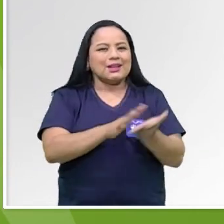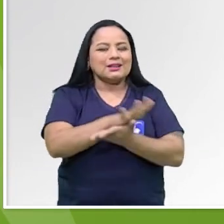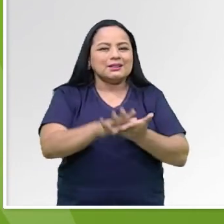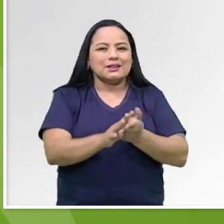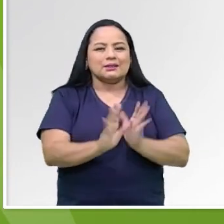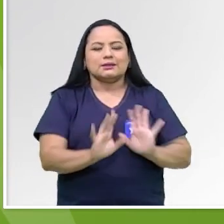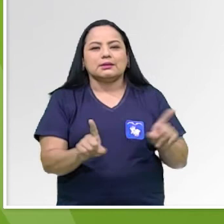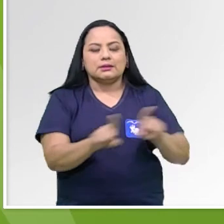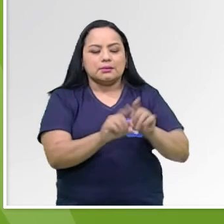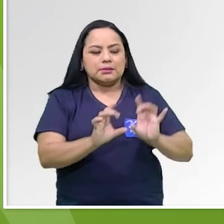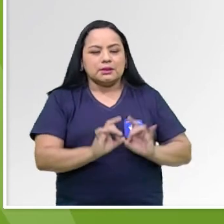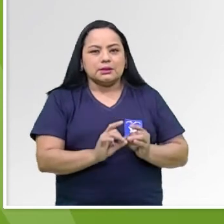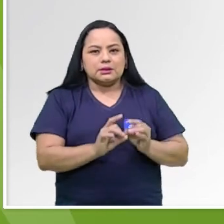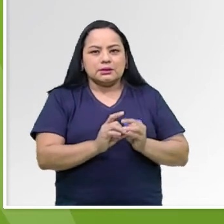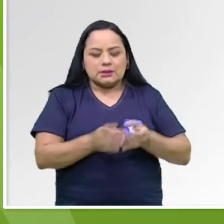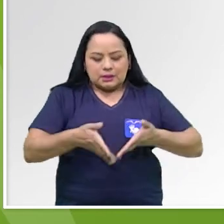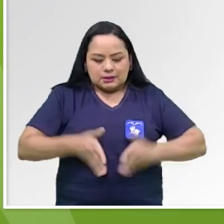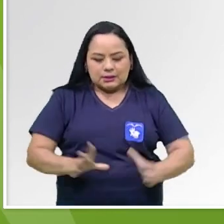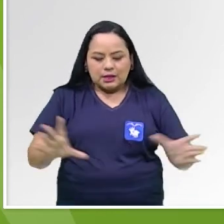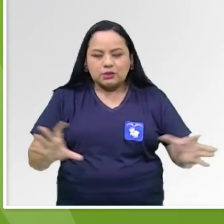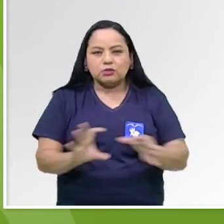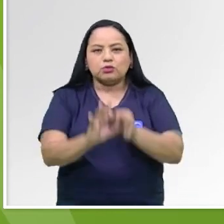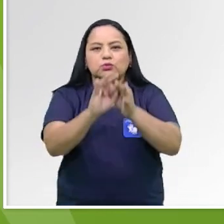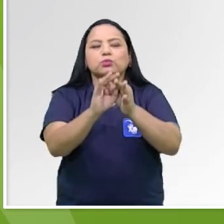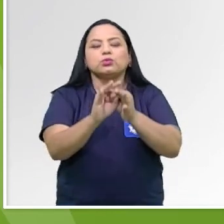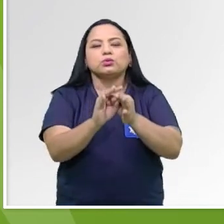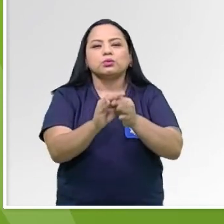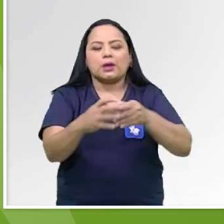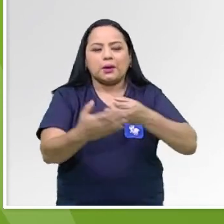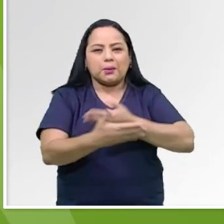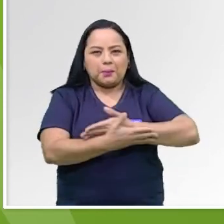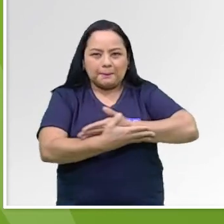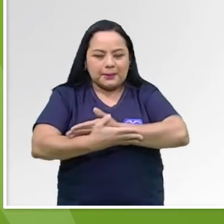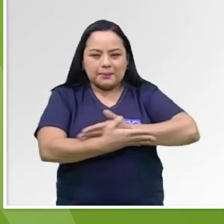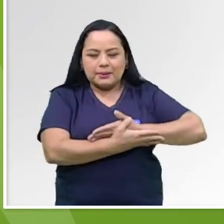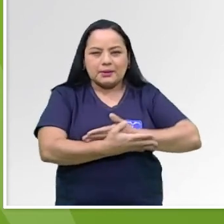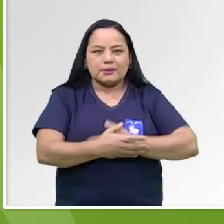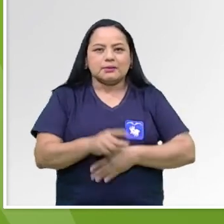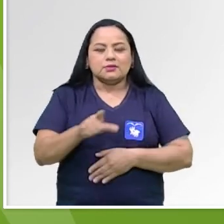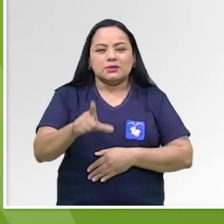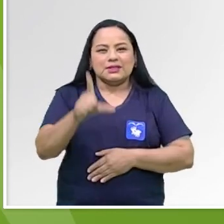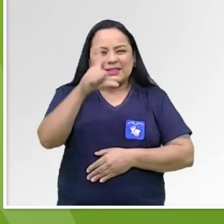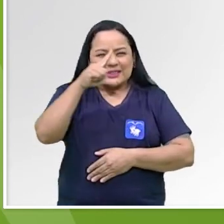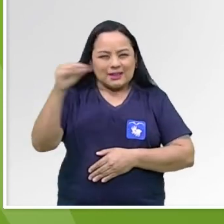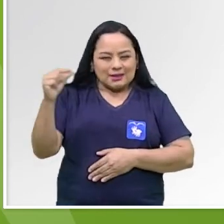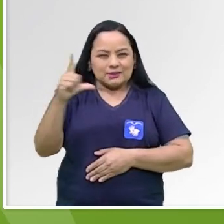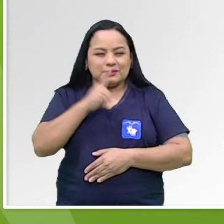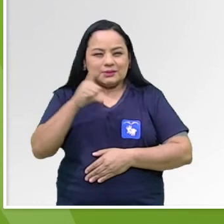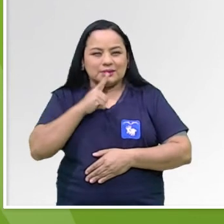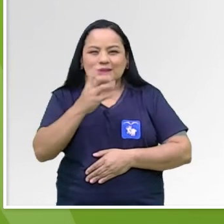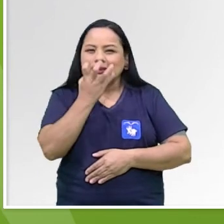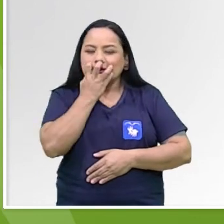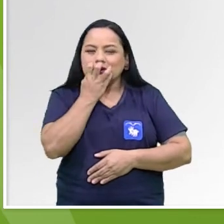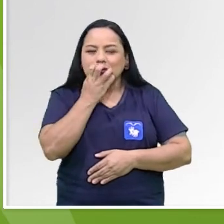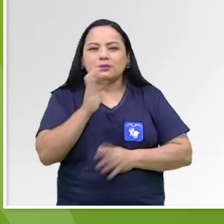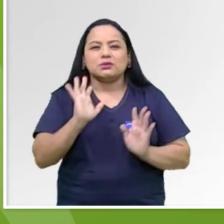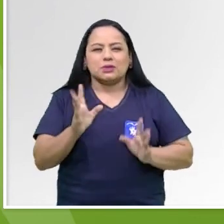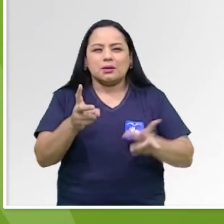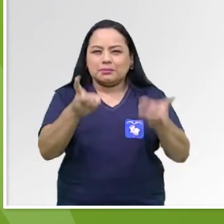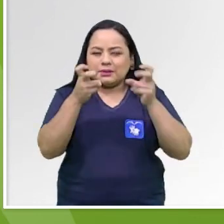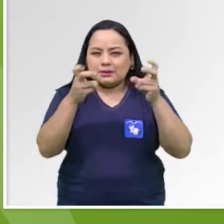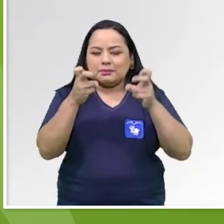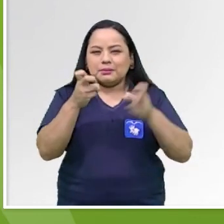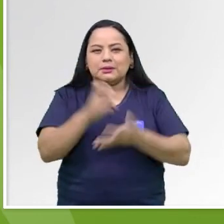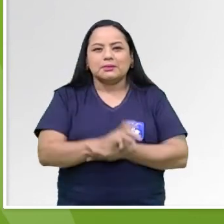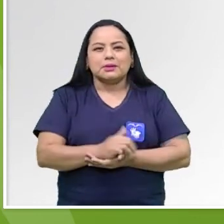ela também sai juntamente com o bebê, né? Então, se vocês têm aí gato, cachorro em casa, já devem ter visto as